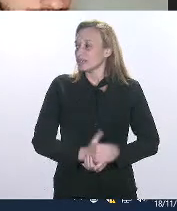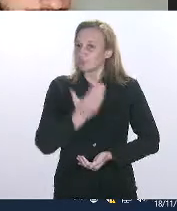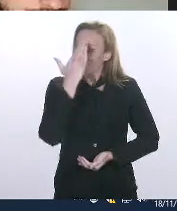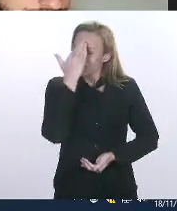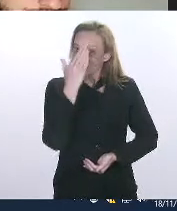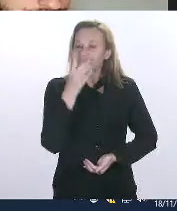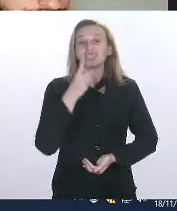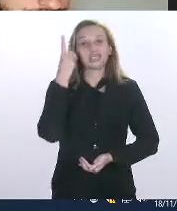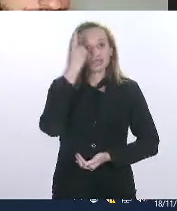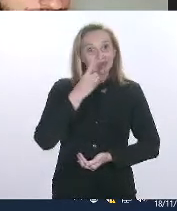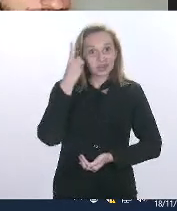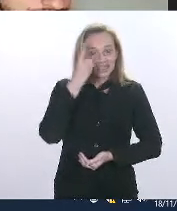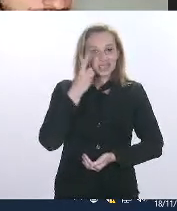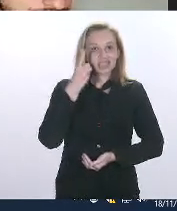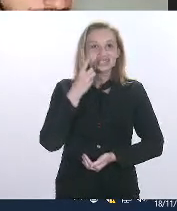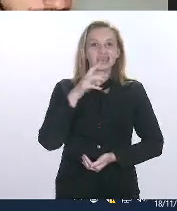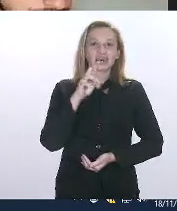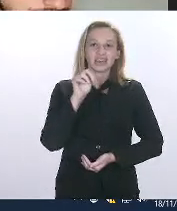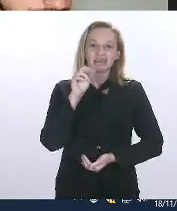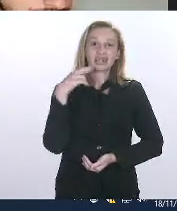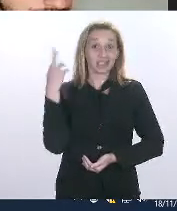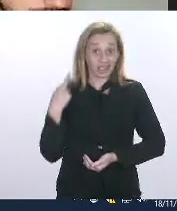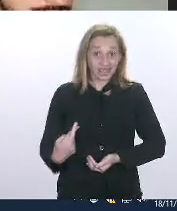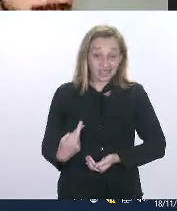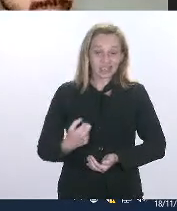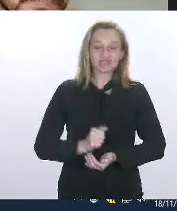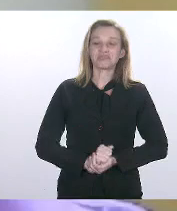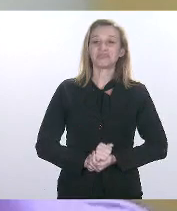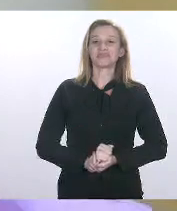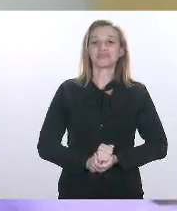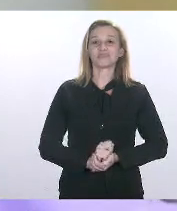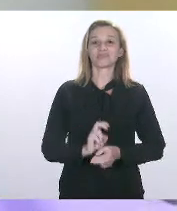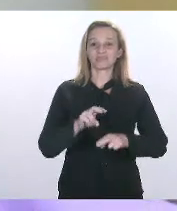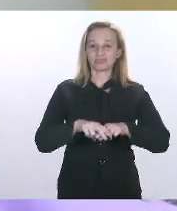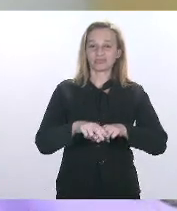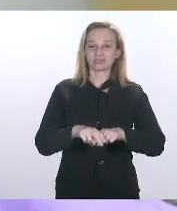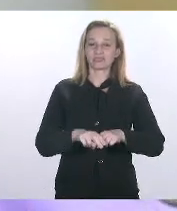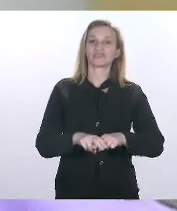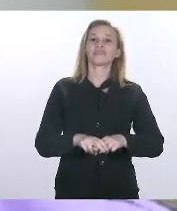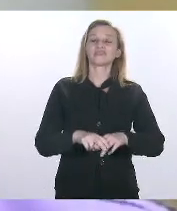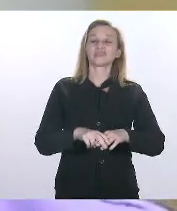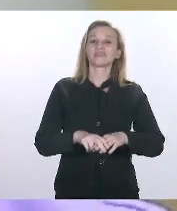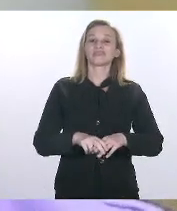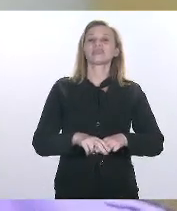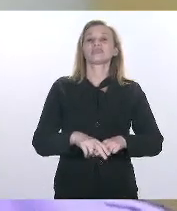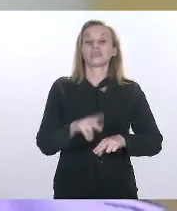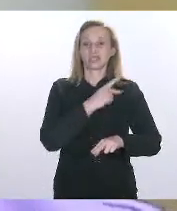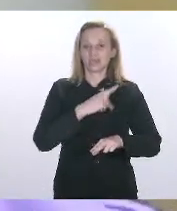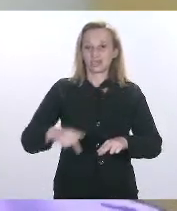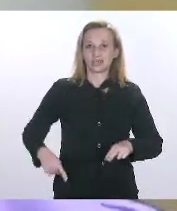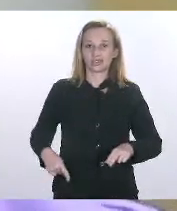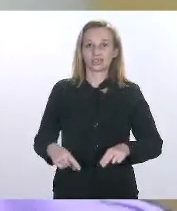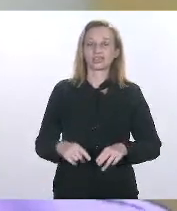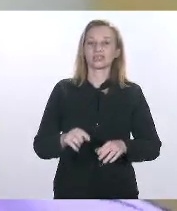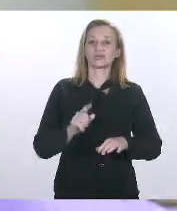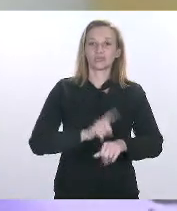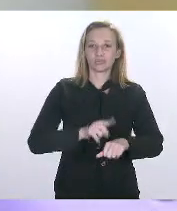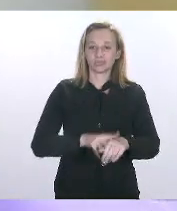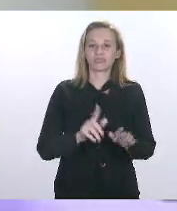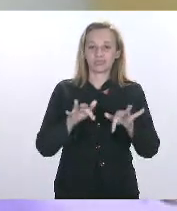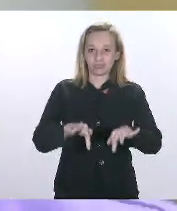Obrigado, deputada Renata Souza, que preside este expediente final. Senhoras